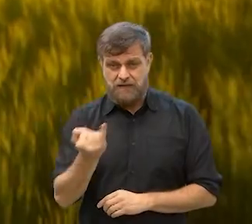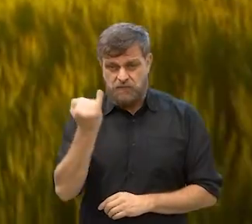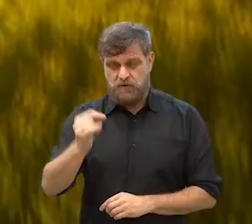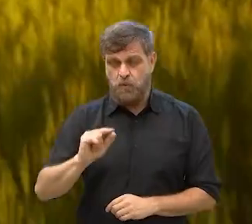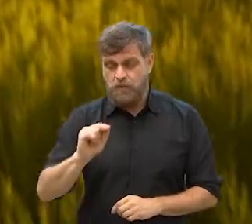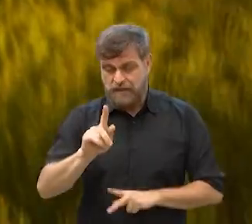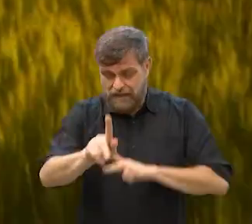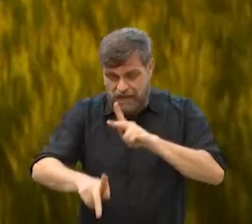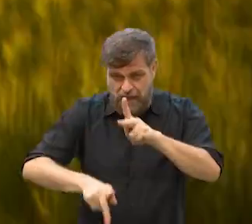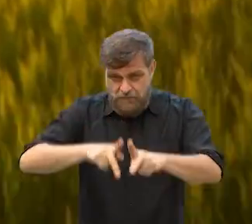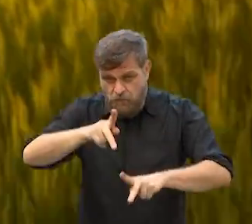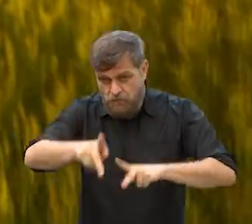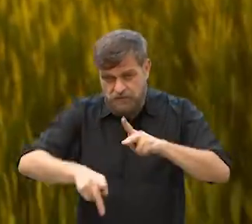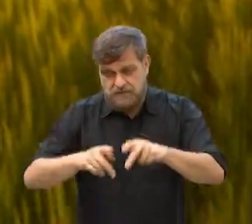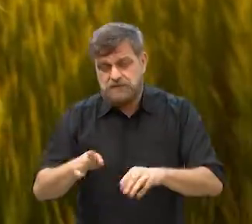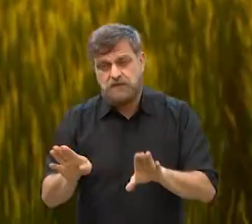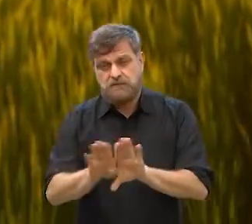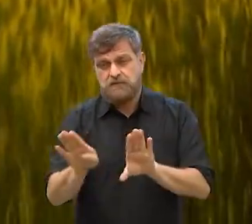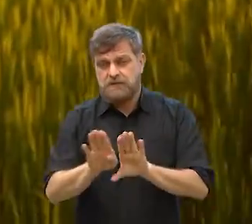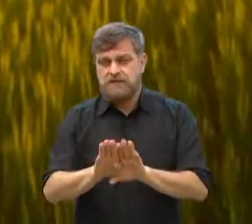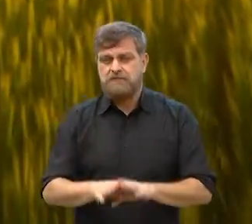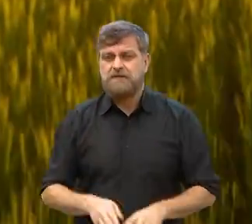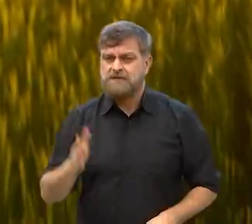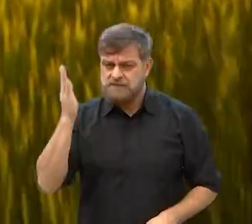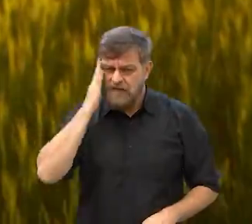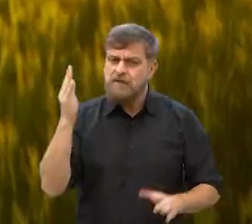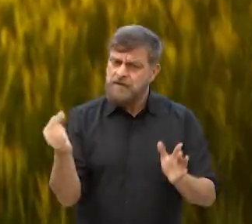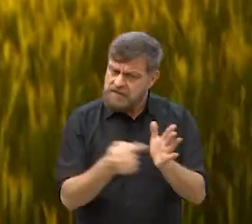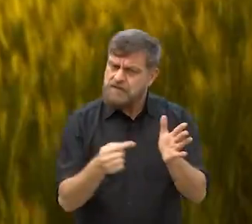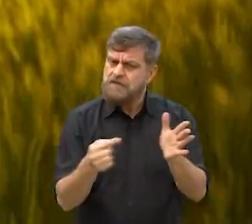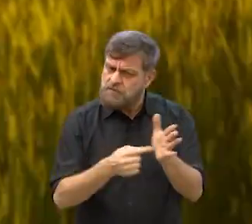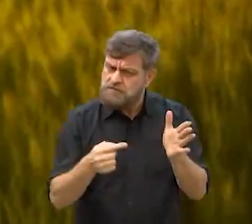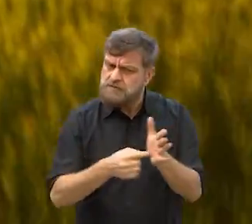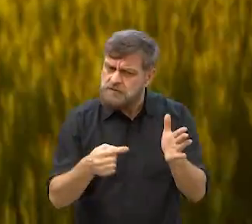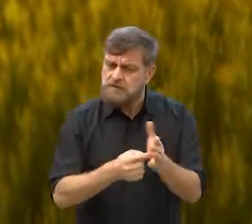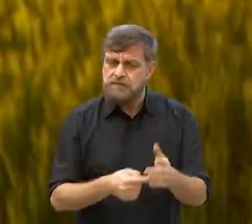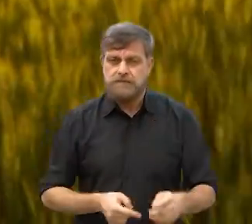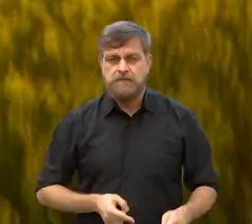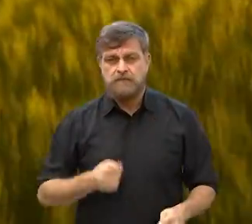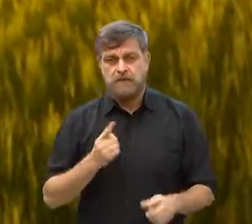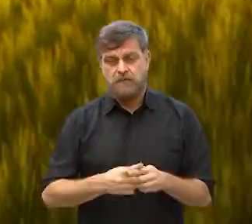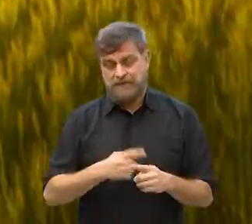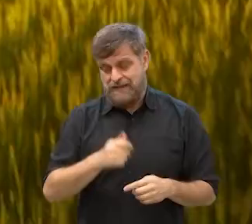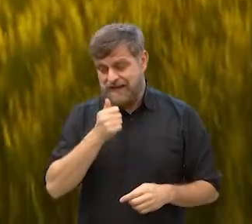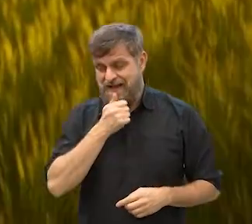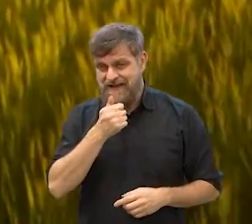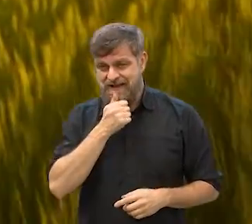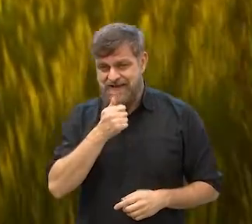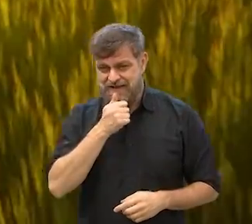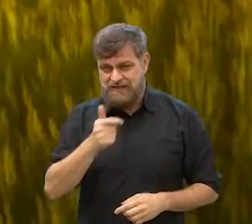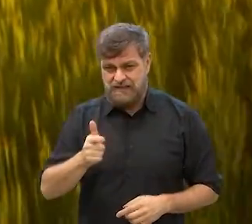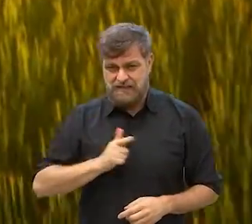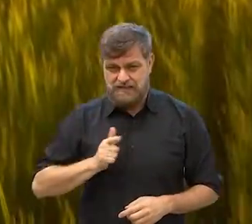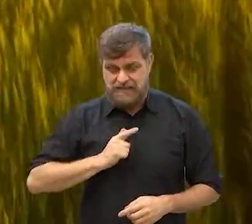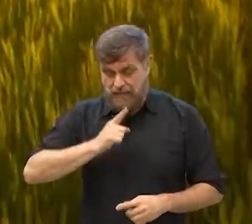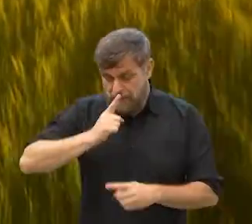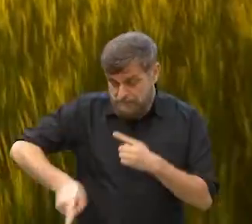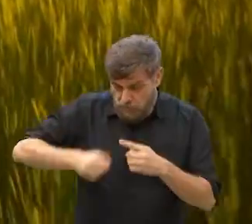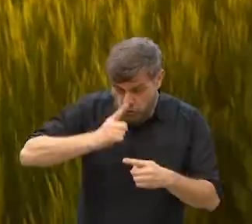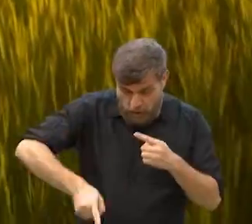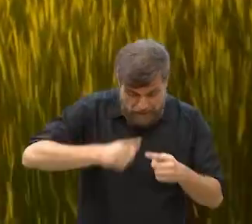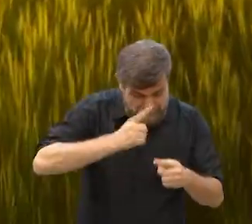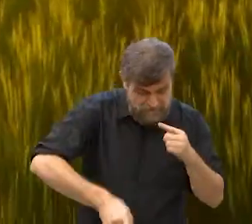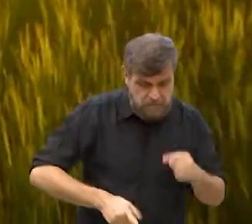que a população também faça a sua denúncia, né? Porque ainda que seja algo